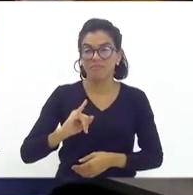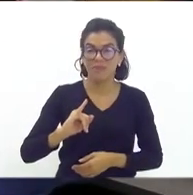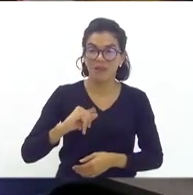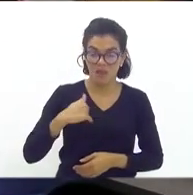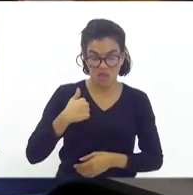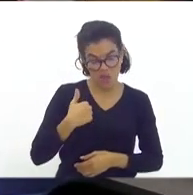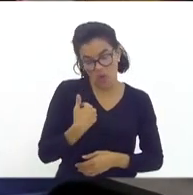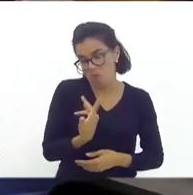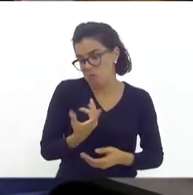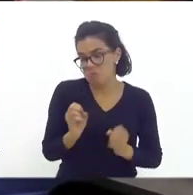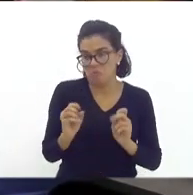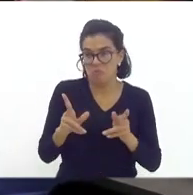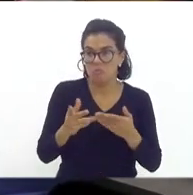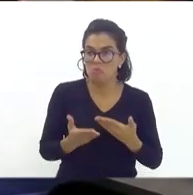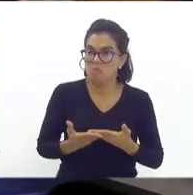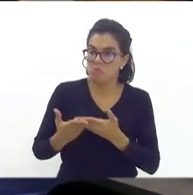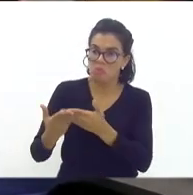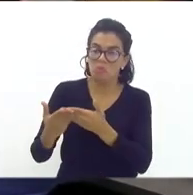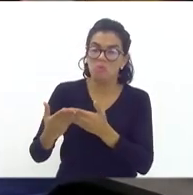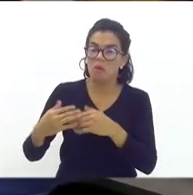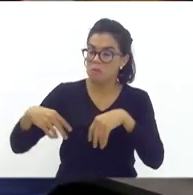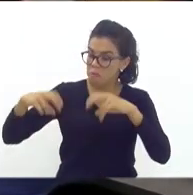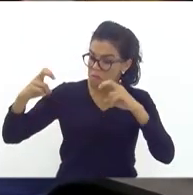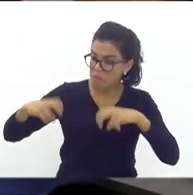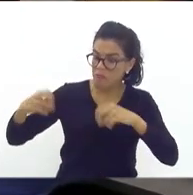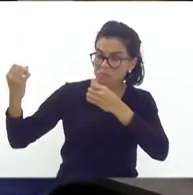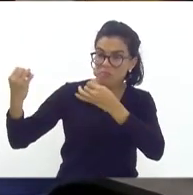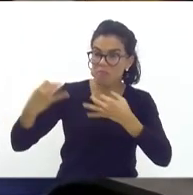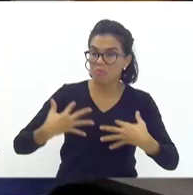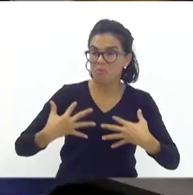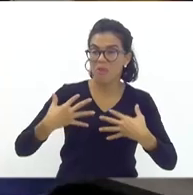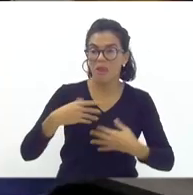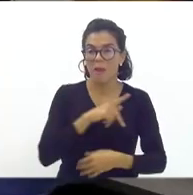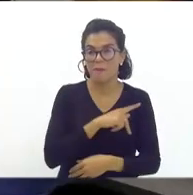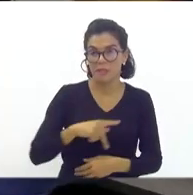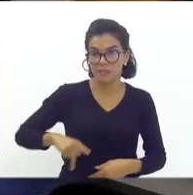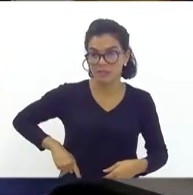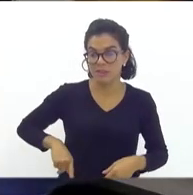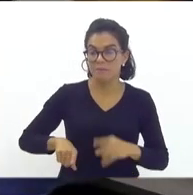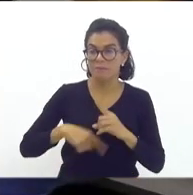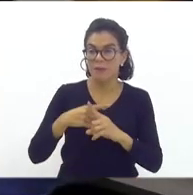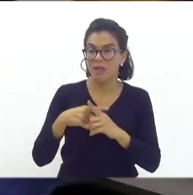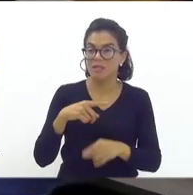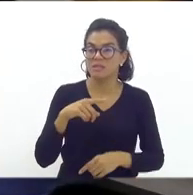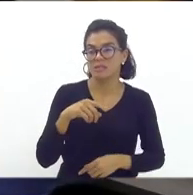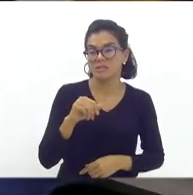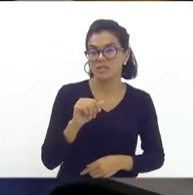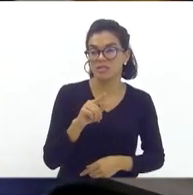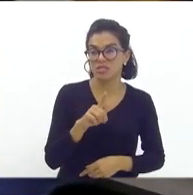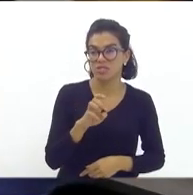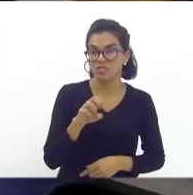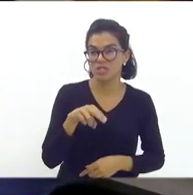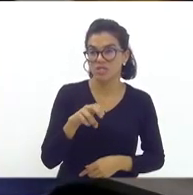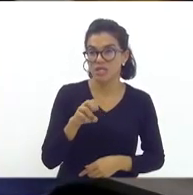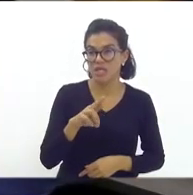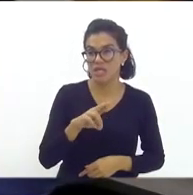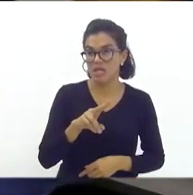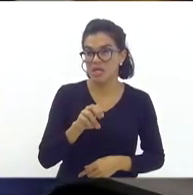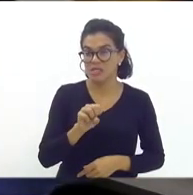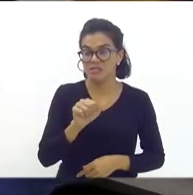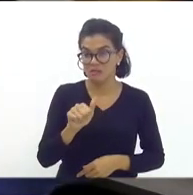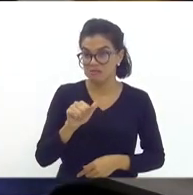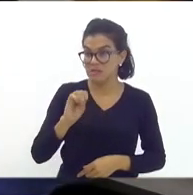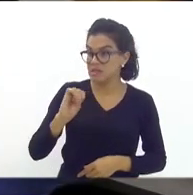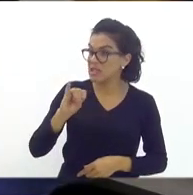encaminho para que a gente Ouça a presidência com a com a genésia junto e se você necessitará aqui Deputado